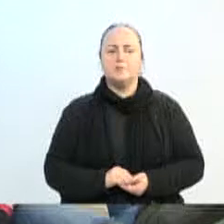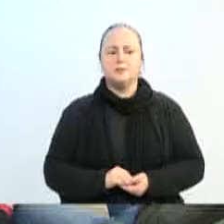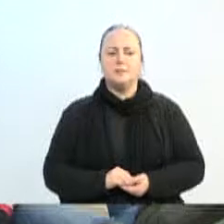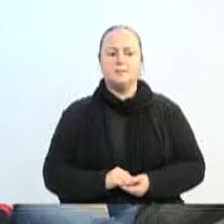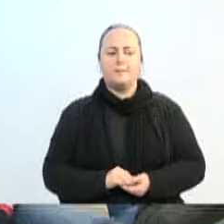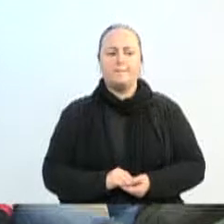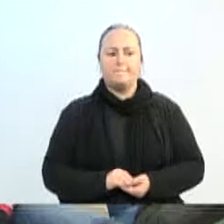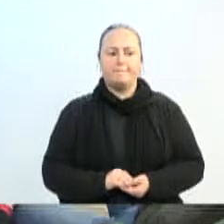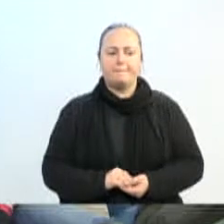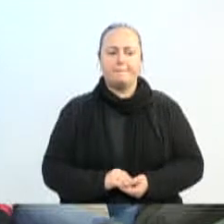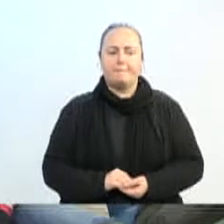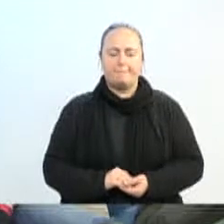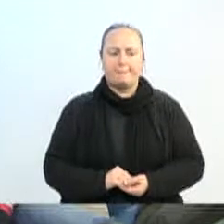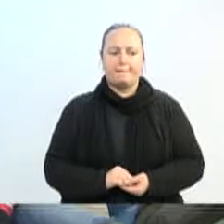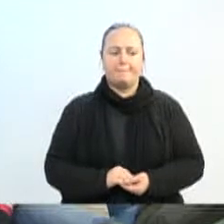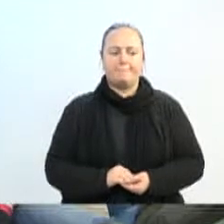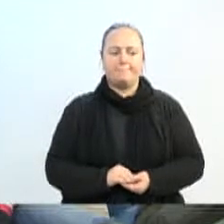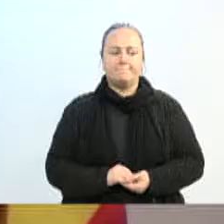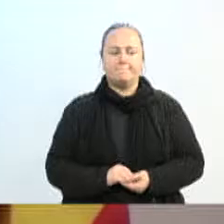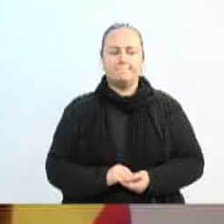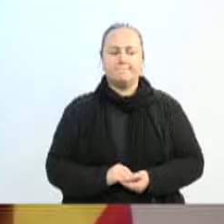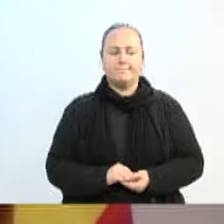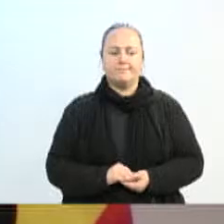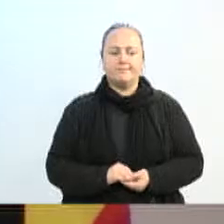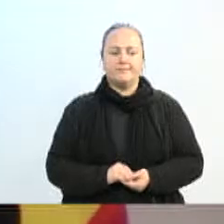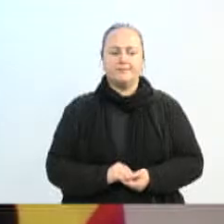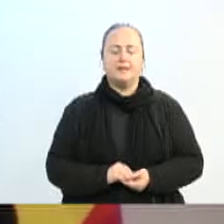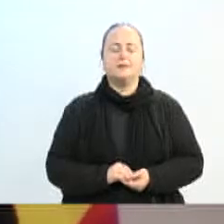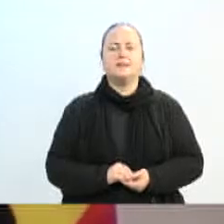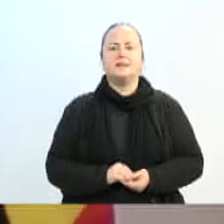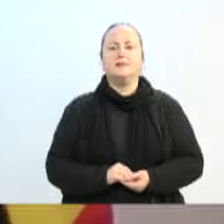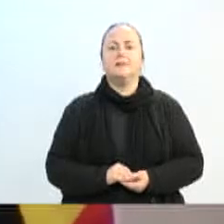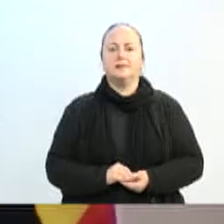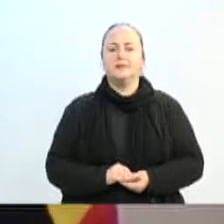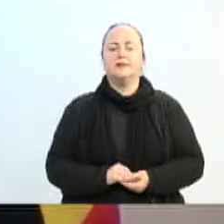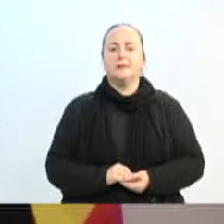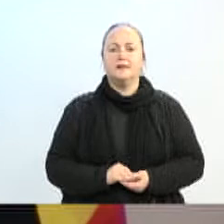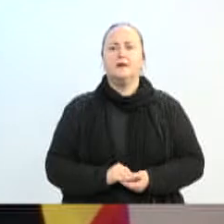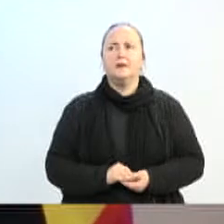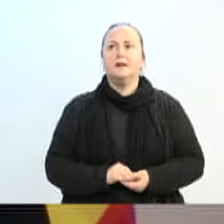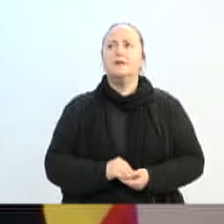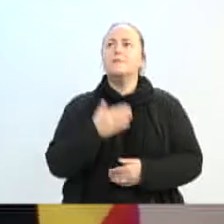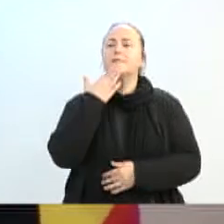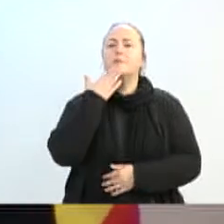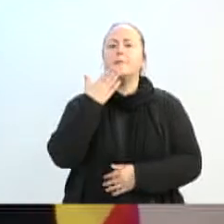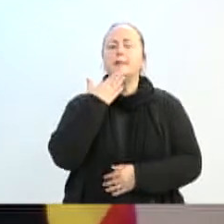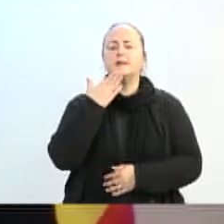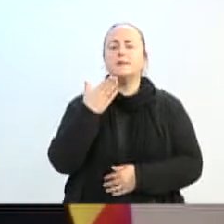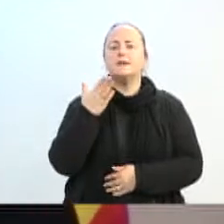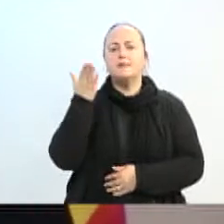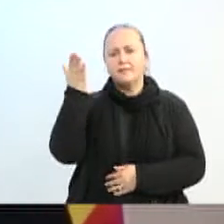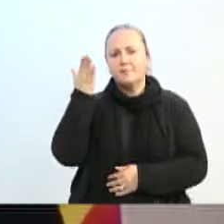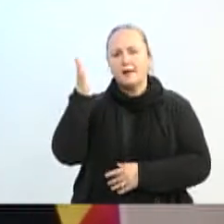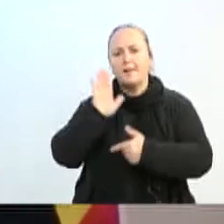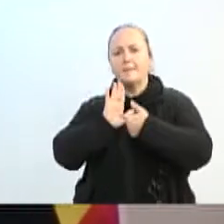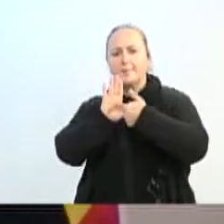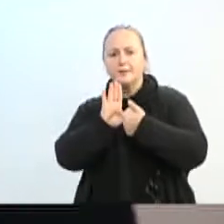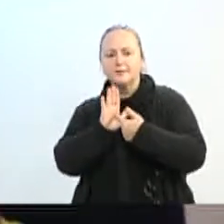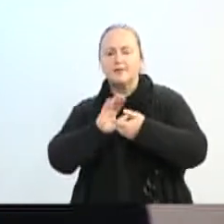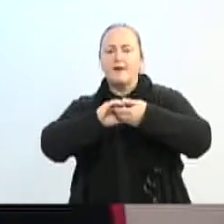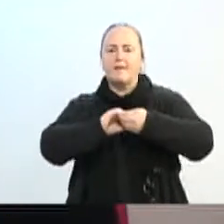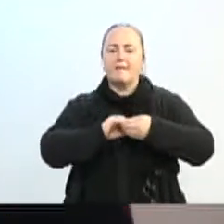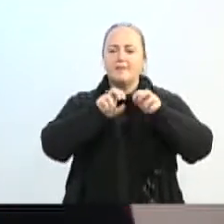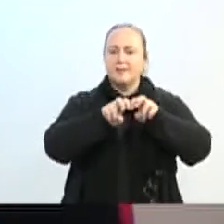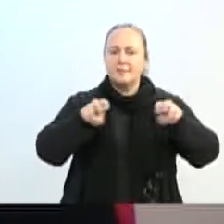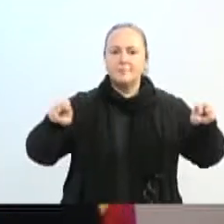e solicitou ao Eliezer que já deixe Preparado um vídeo ali enquanto isso eu comprimento da mesa diretora e mais